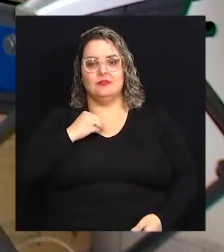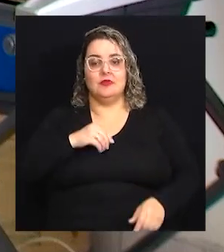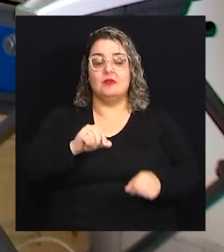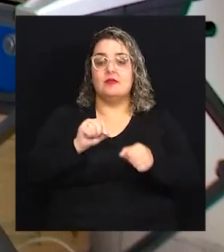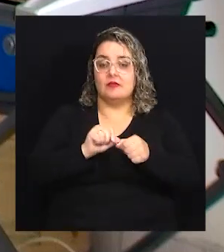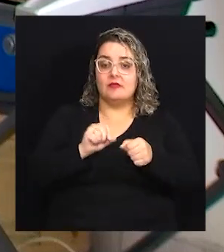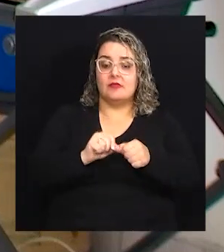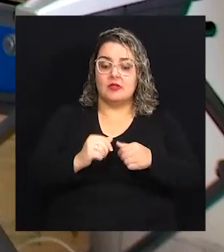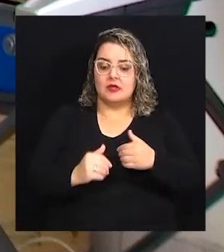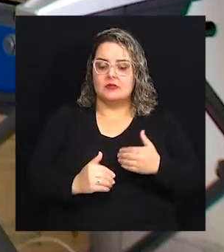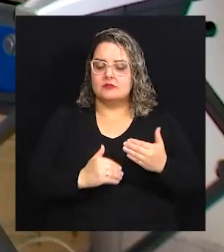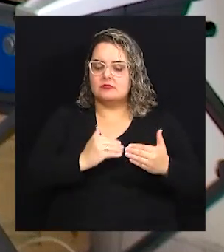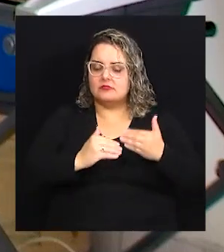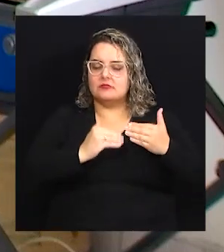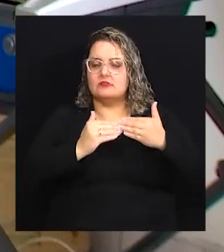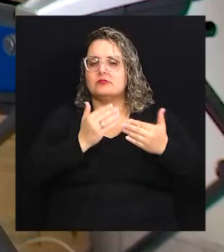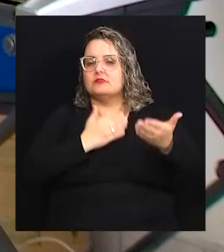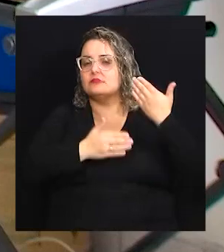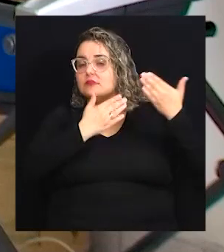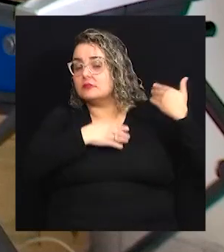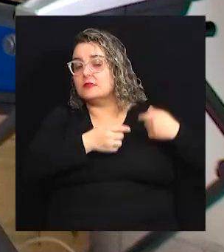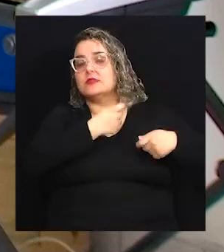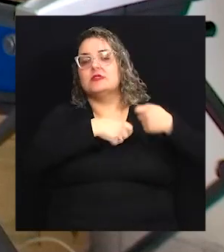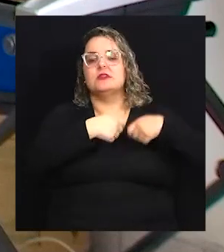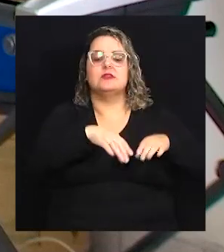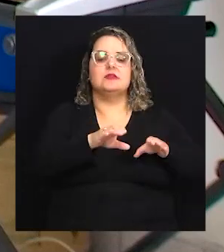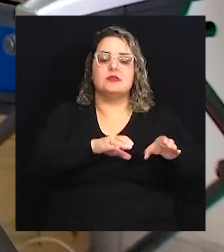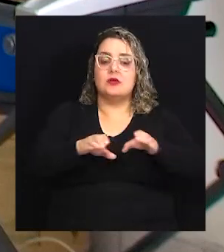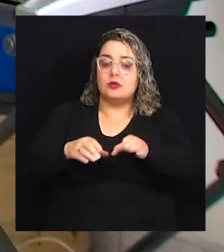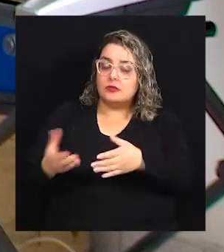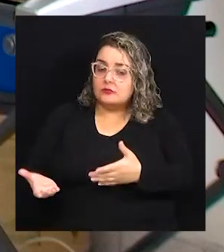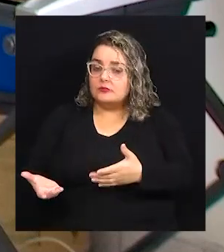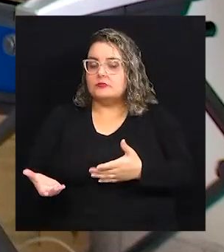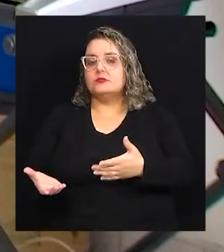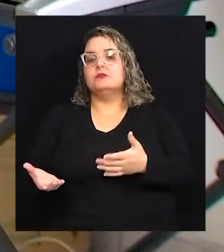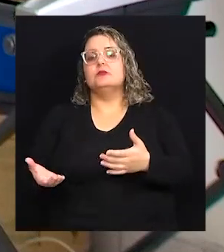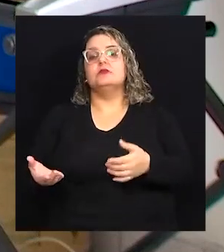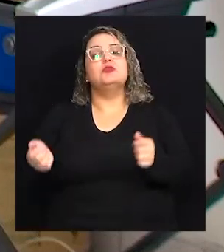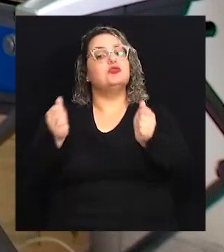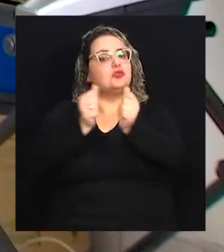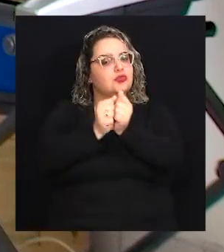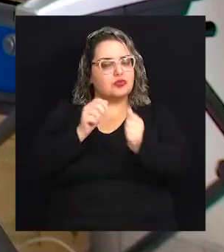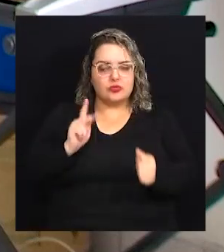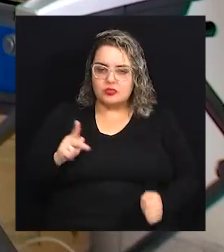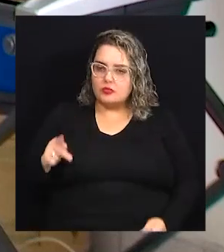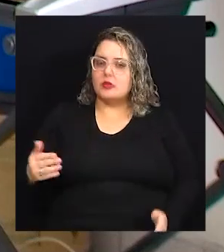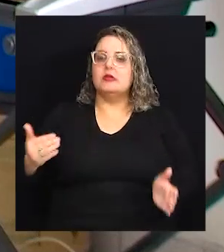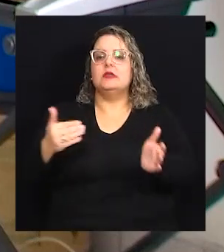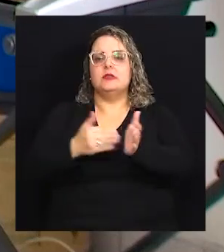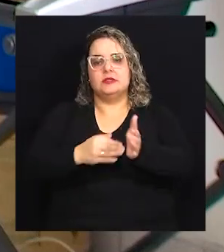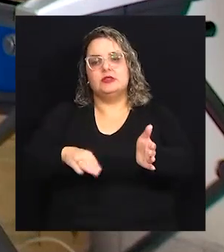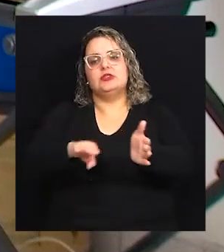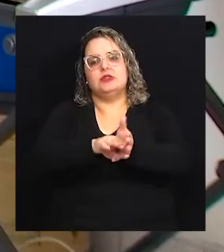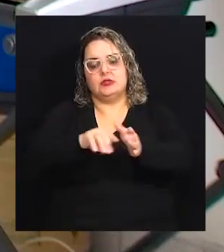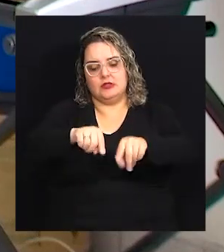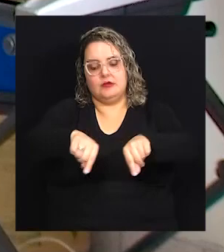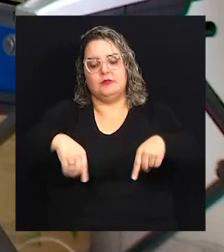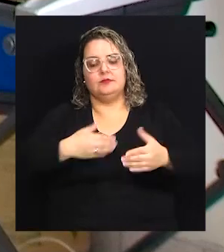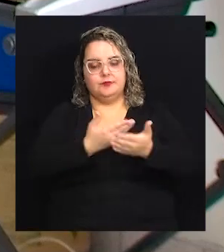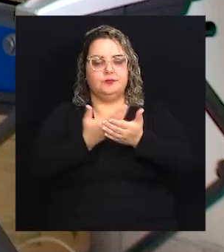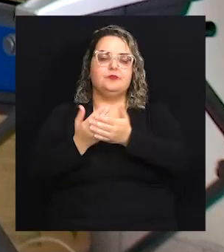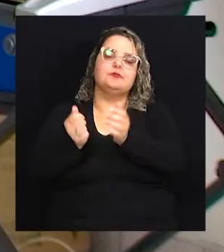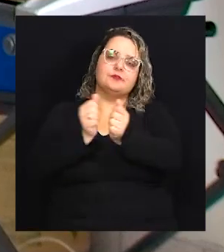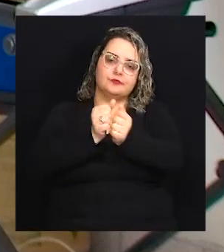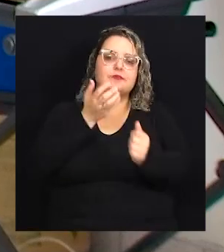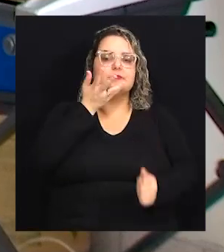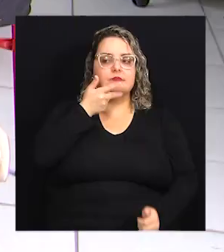uma construção lá atrás, lá do administrativo, da coordenação, com os educadores, até chegar aqui na sala de